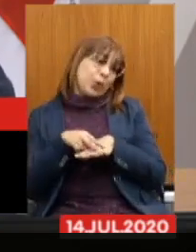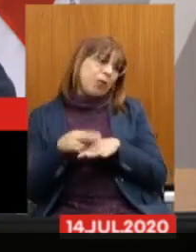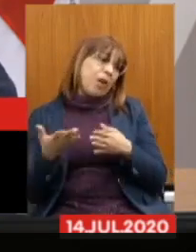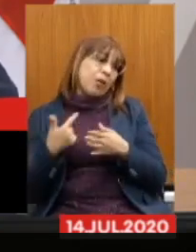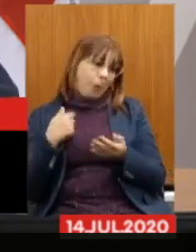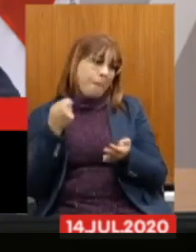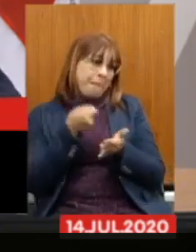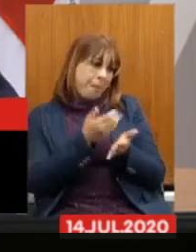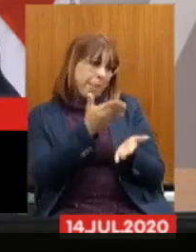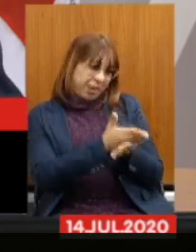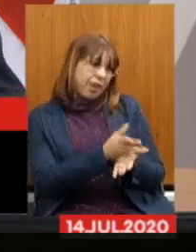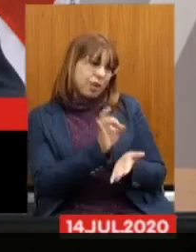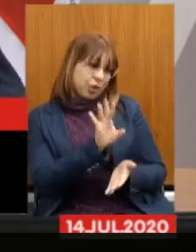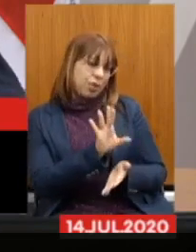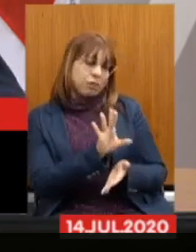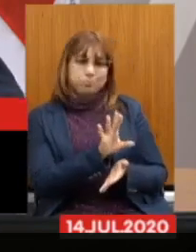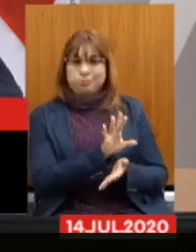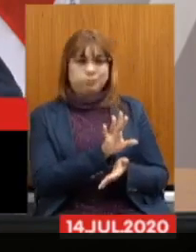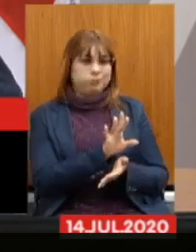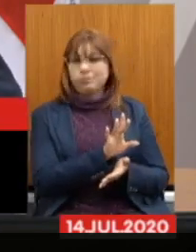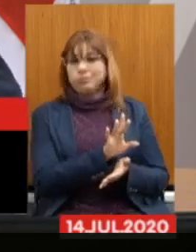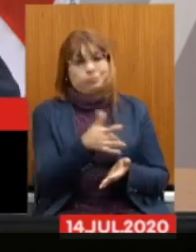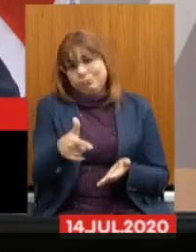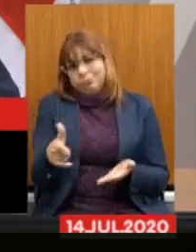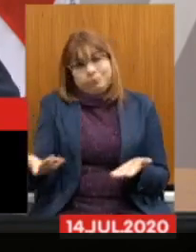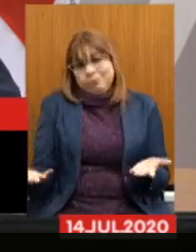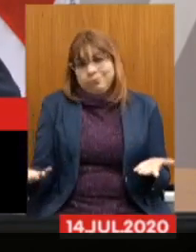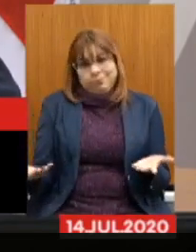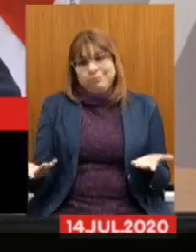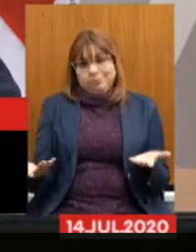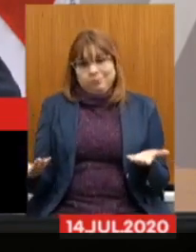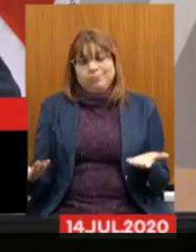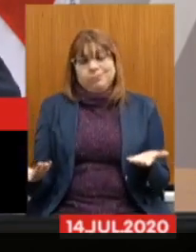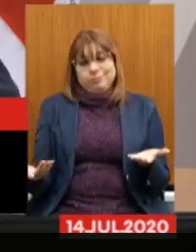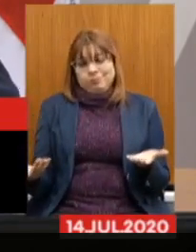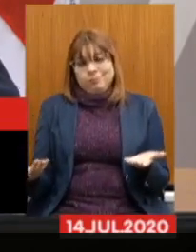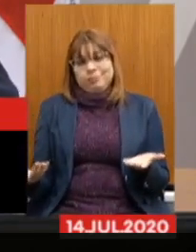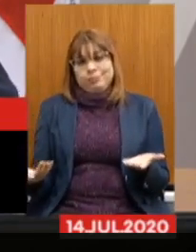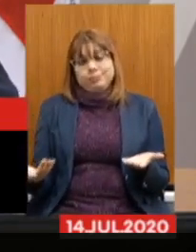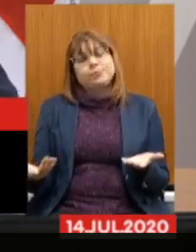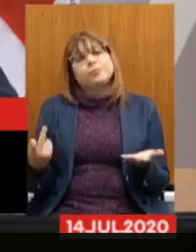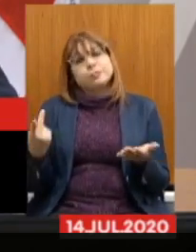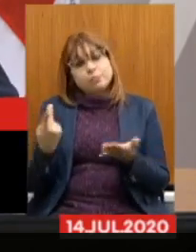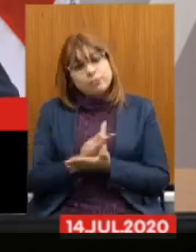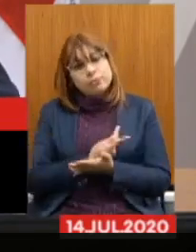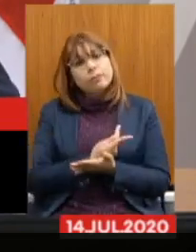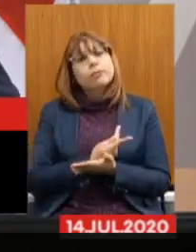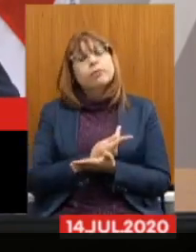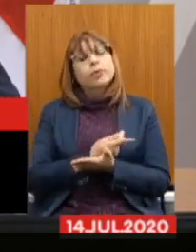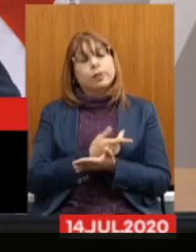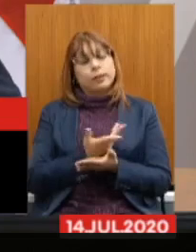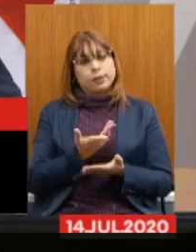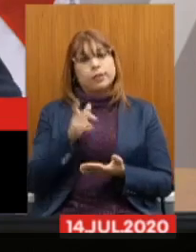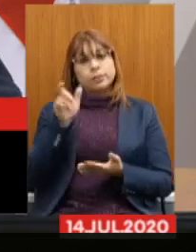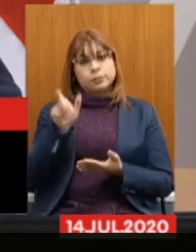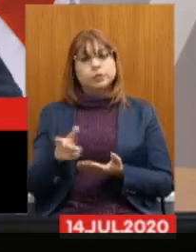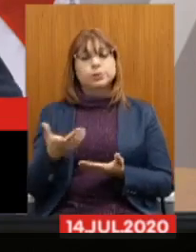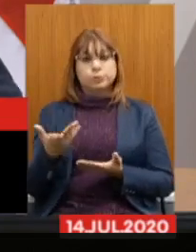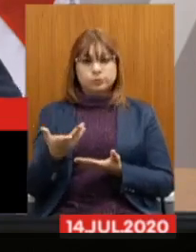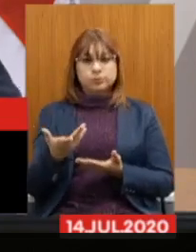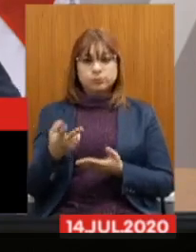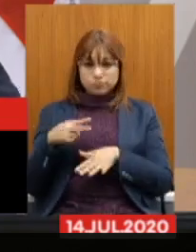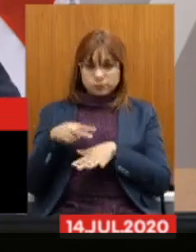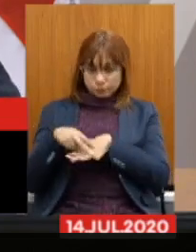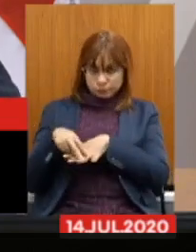só a metade. Não existe isso. Existe é essa pessoa que